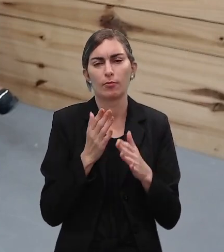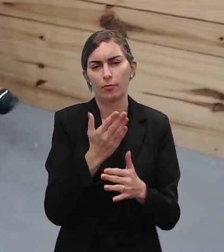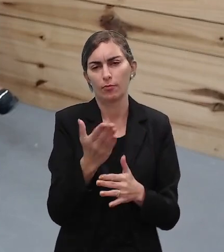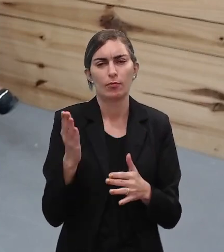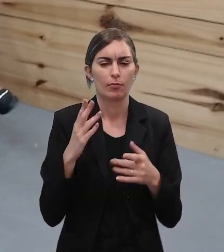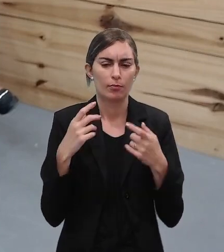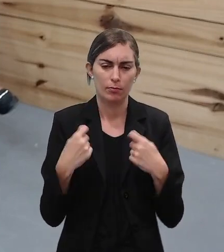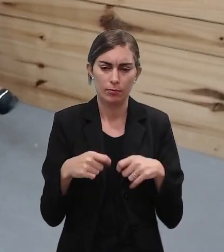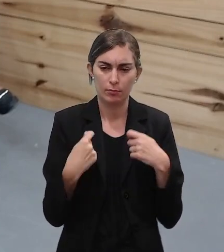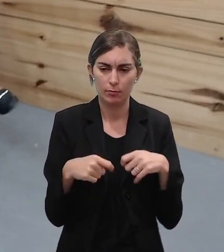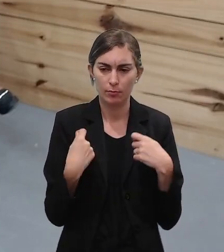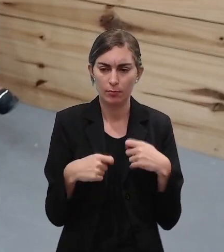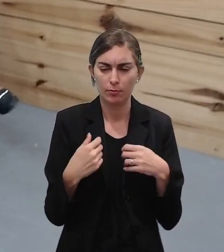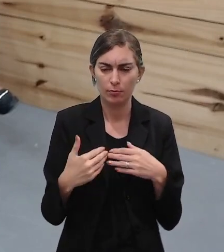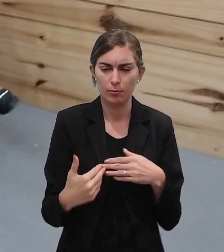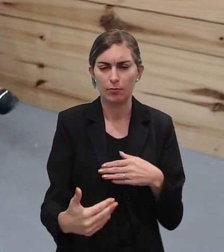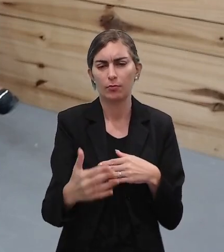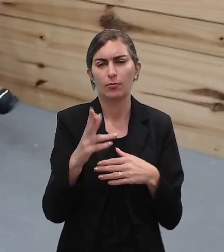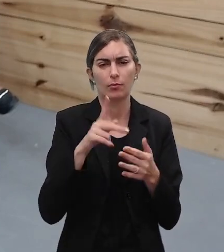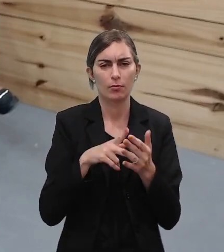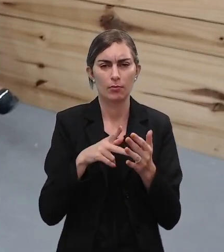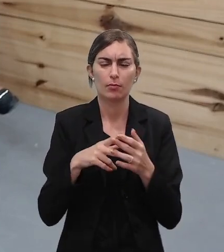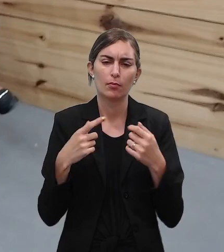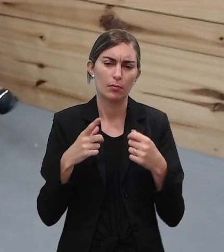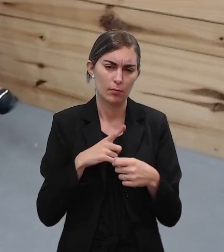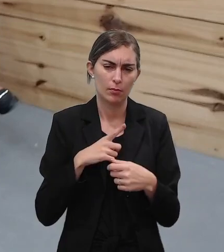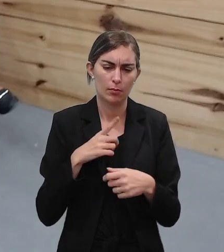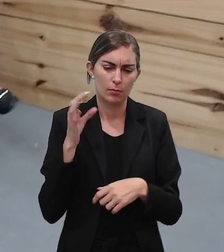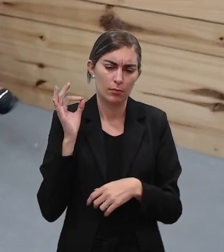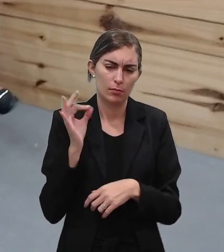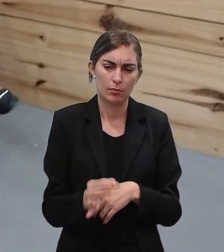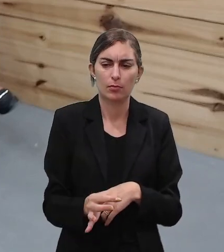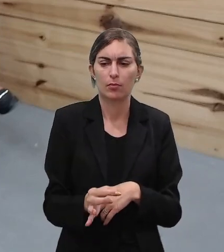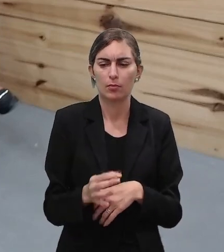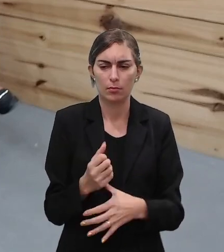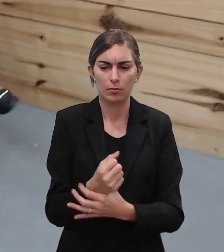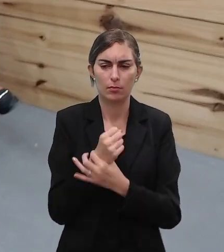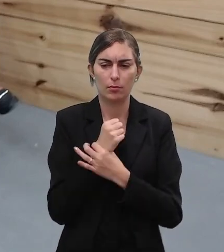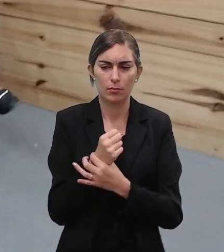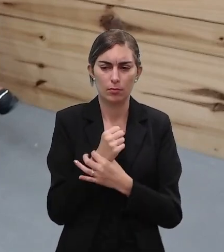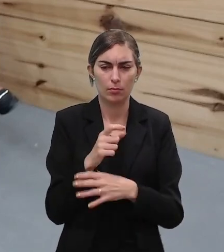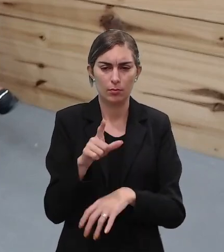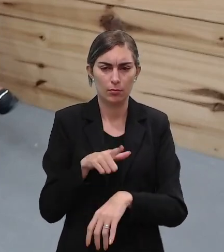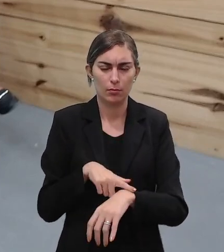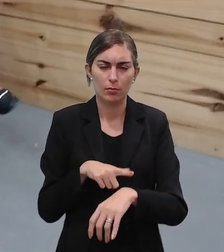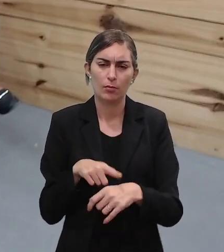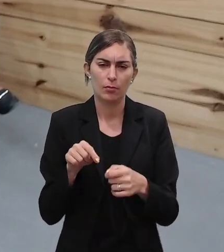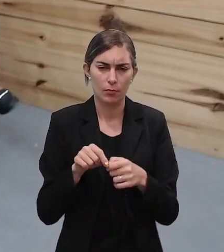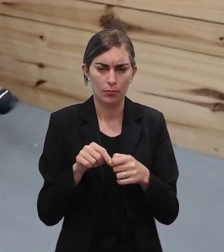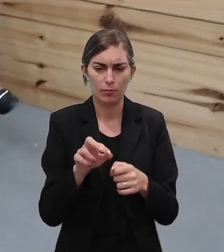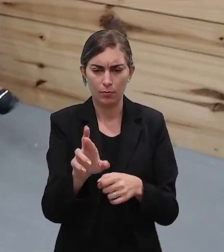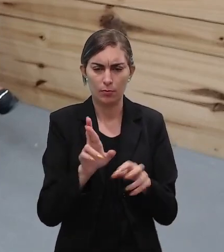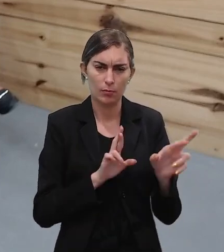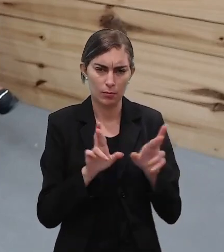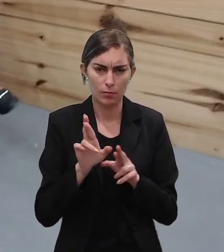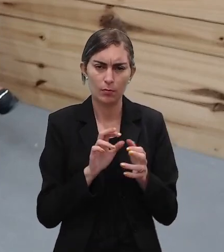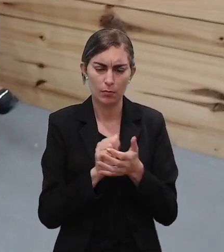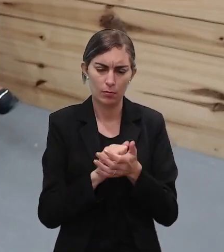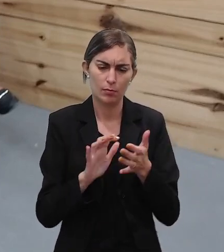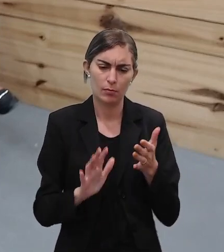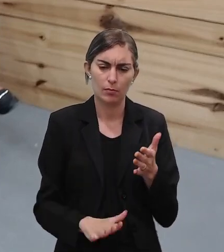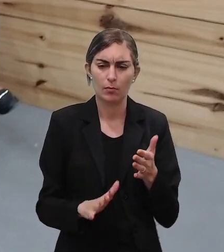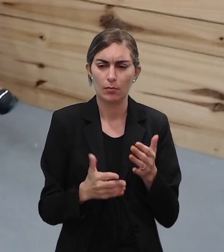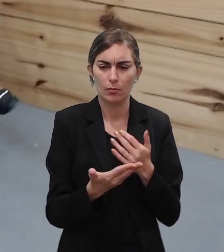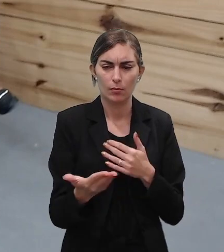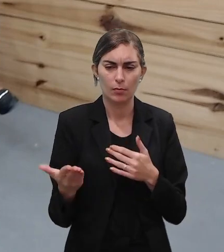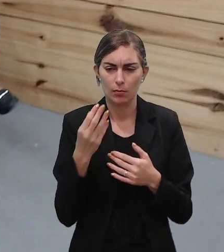tiver necessidades, para que vocês realmente possam ter essa certeza, essa segurança na hora que vocês forem responder as atividades.